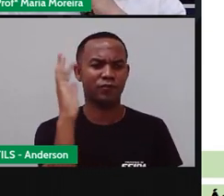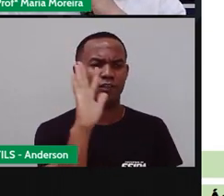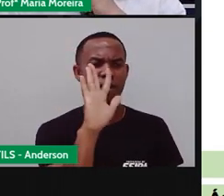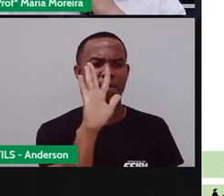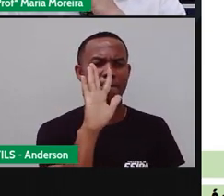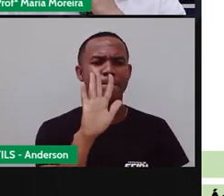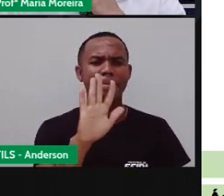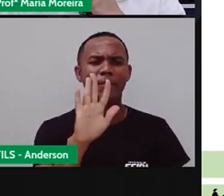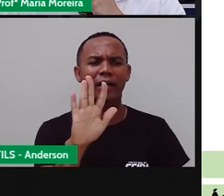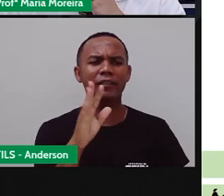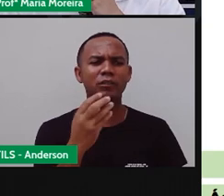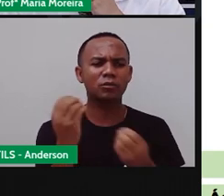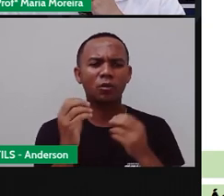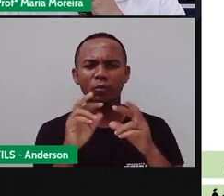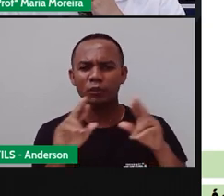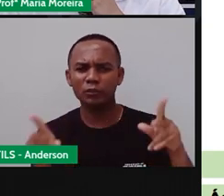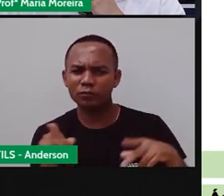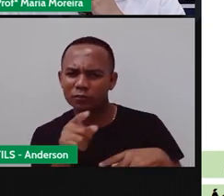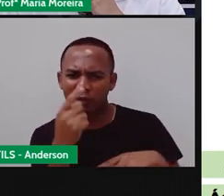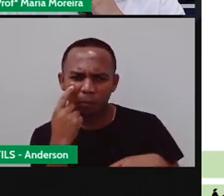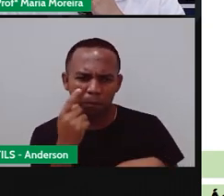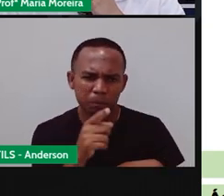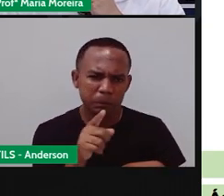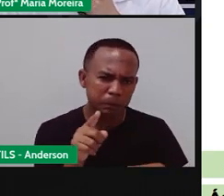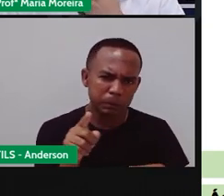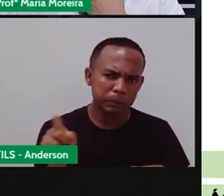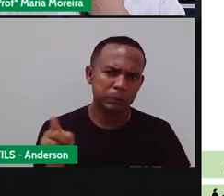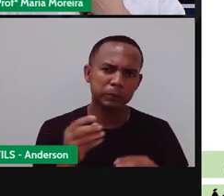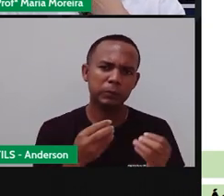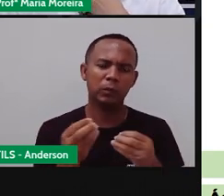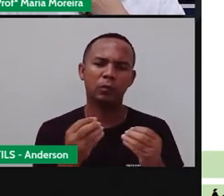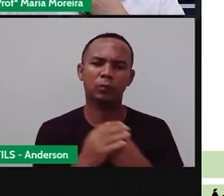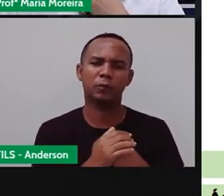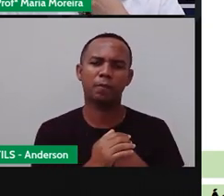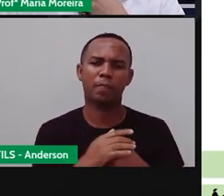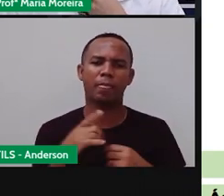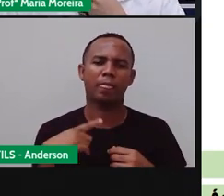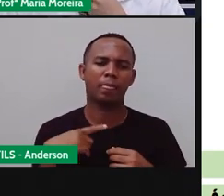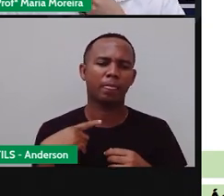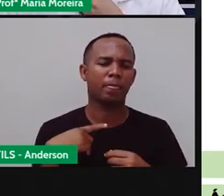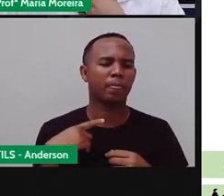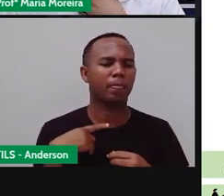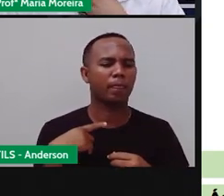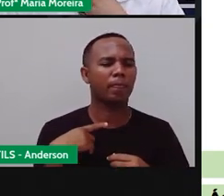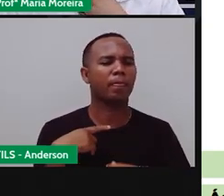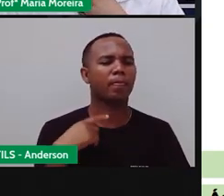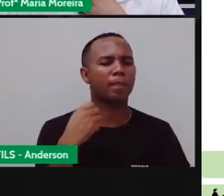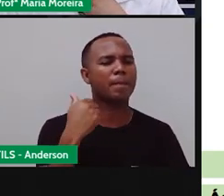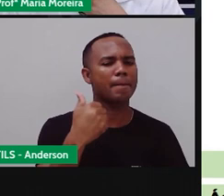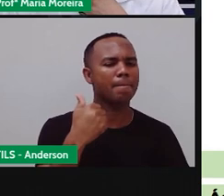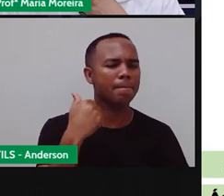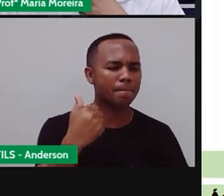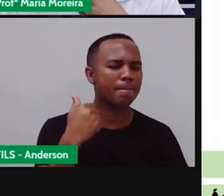O que será que vamos falar hoje? Hum, eu tenho uma suspeita. Você tem, Anderson?